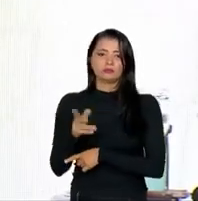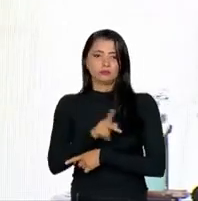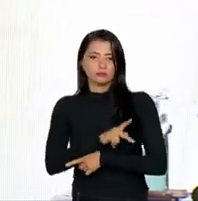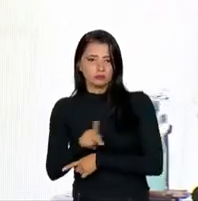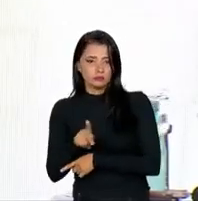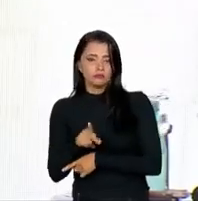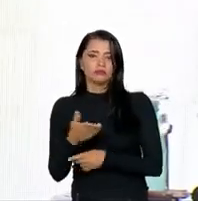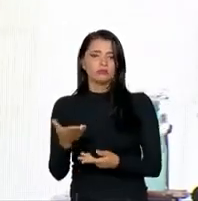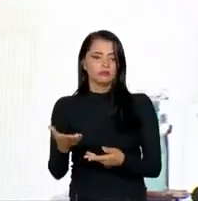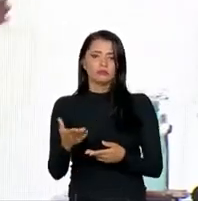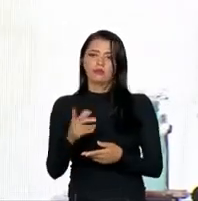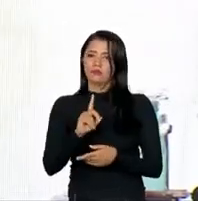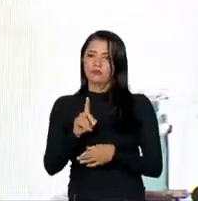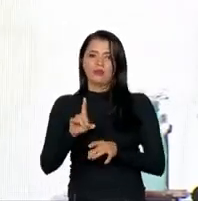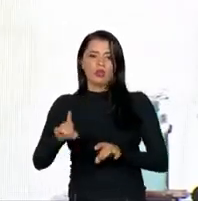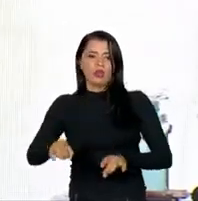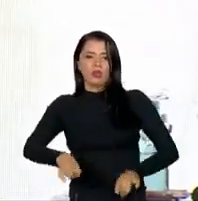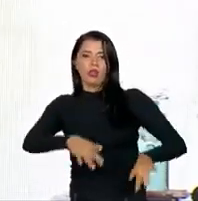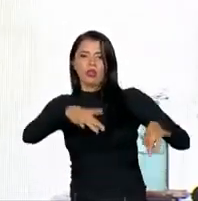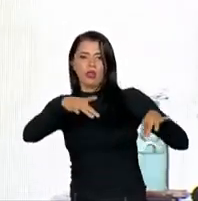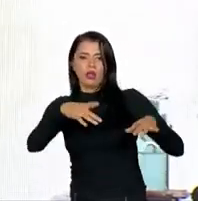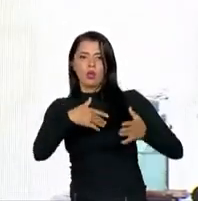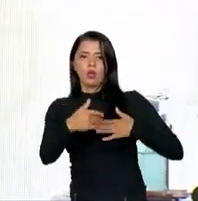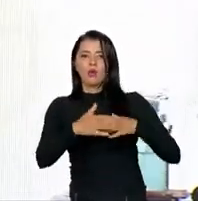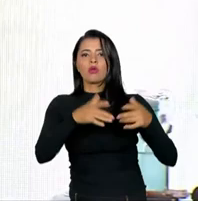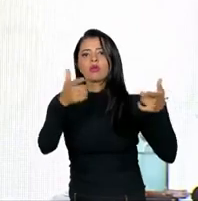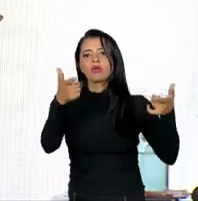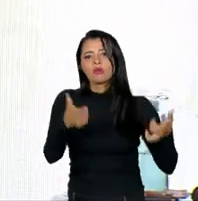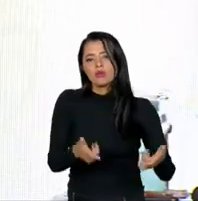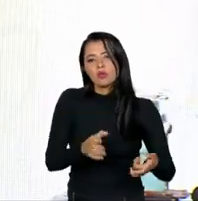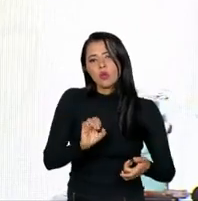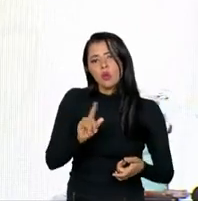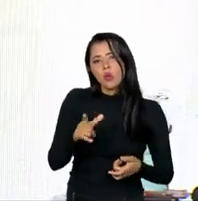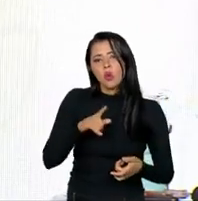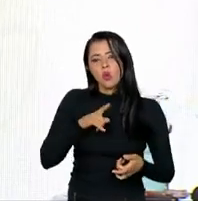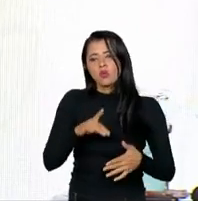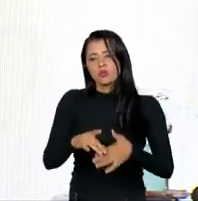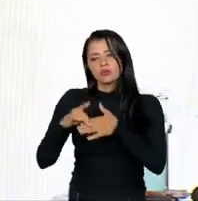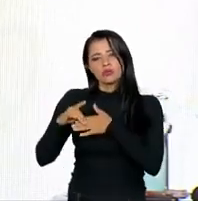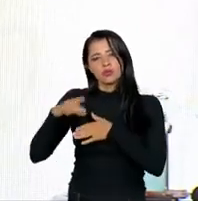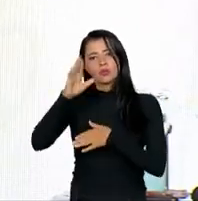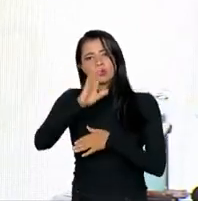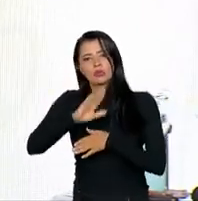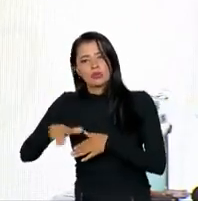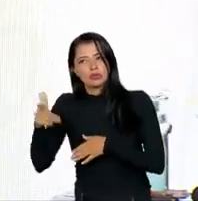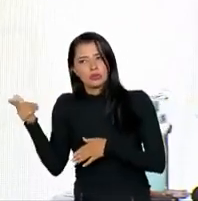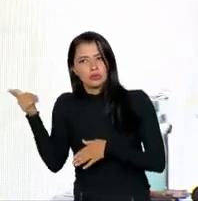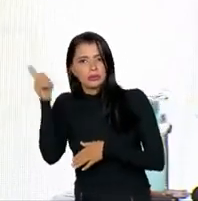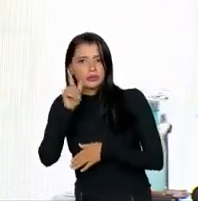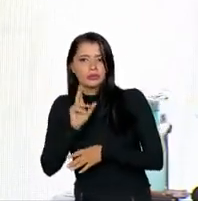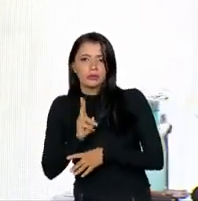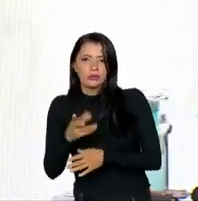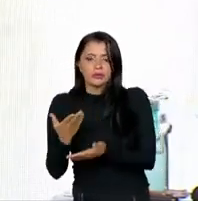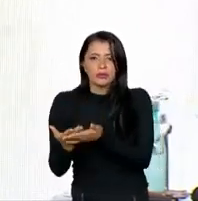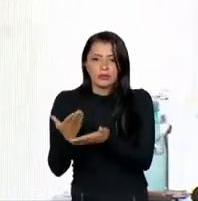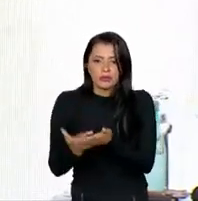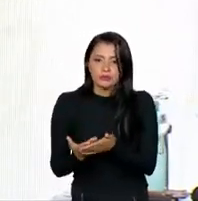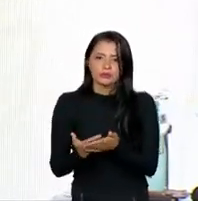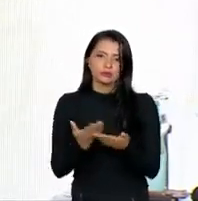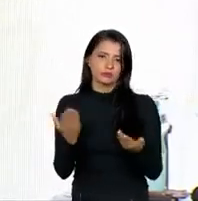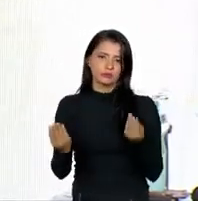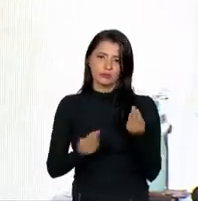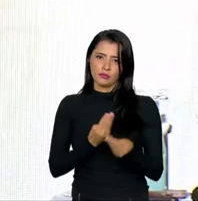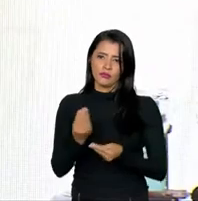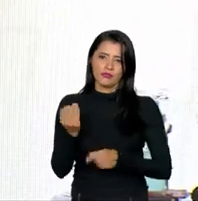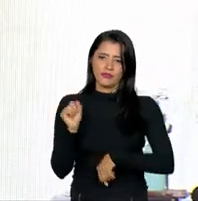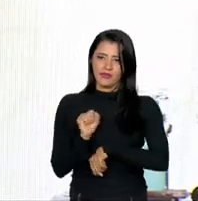professoras, não é largando os professores em qualquer lugar e muito menos trazendo crianças para que a gente não consiga fazer com que permaneçam. Então, eu não podia deixar